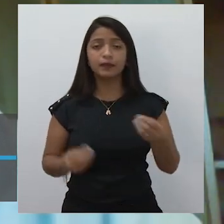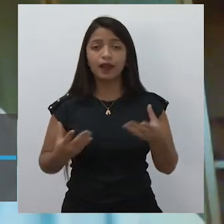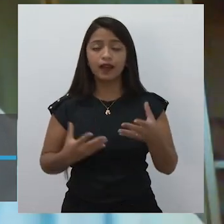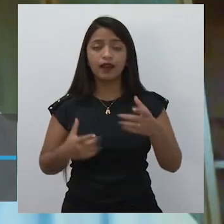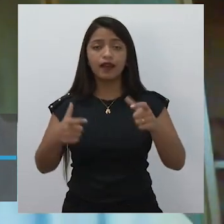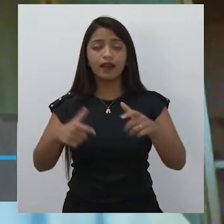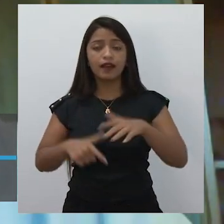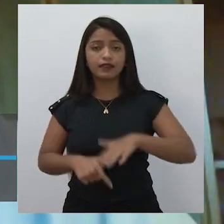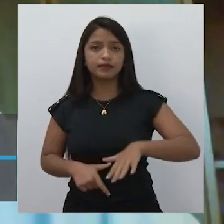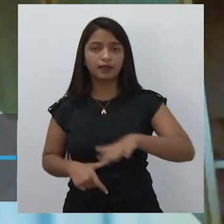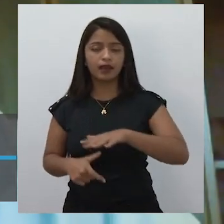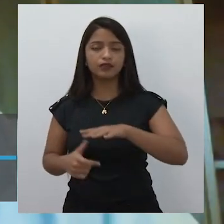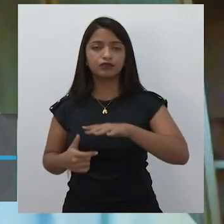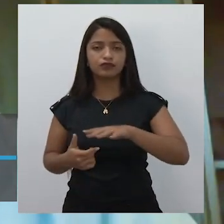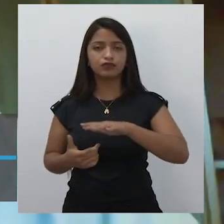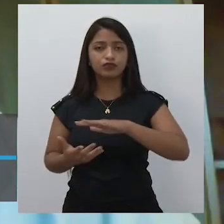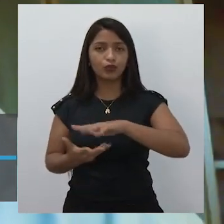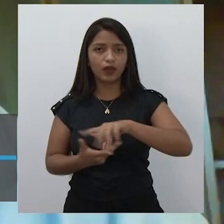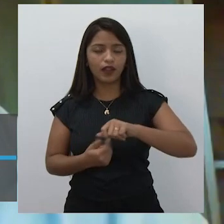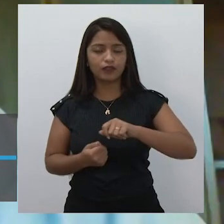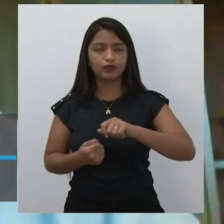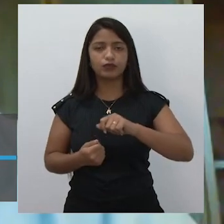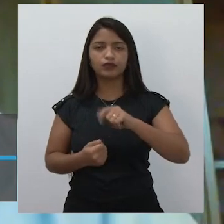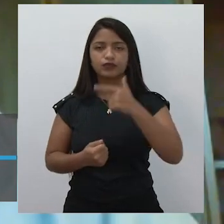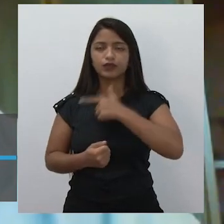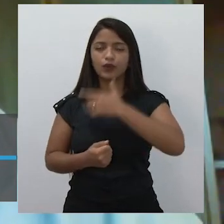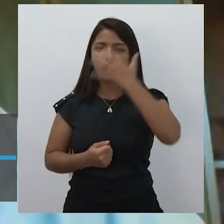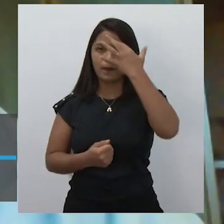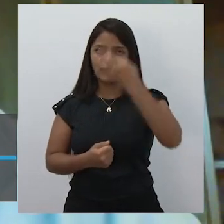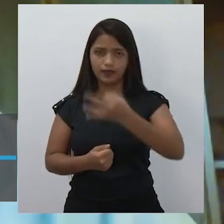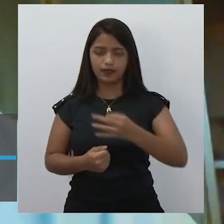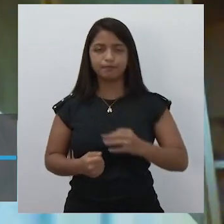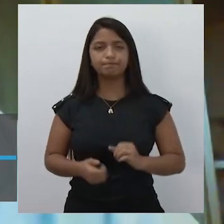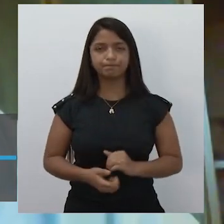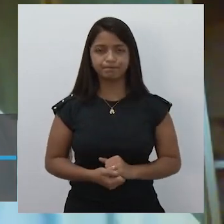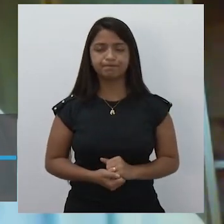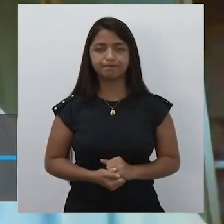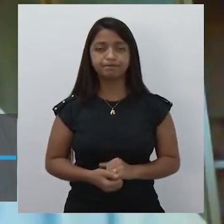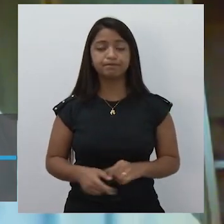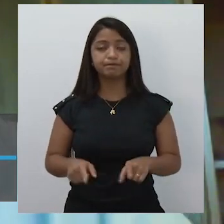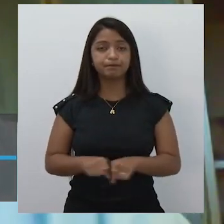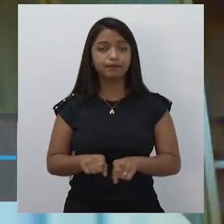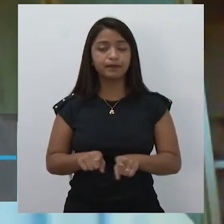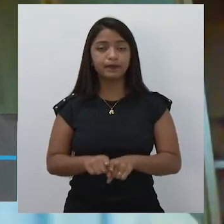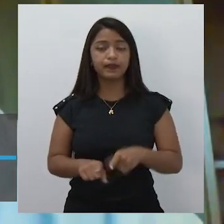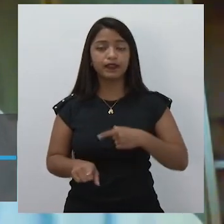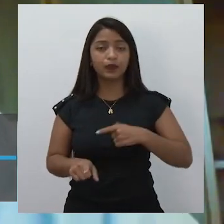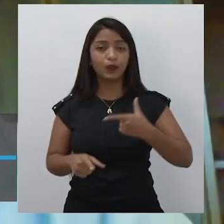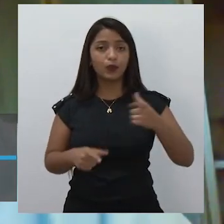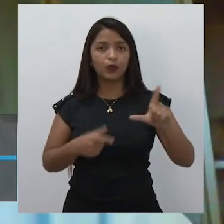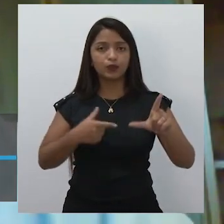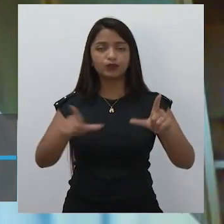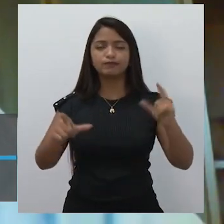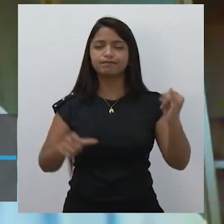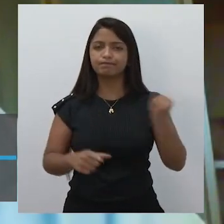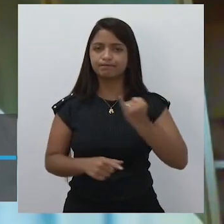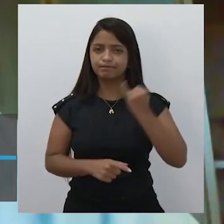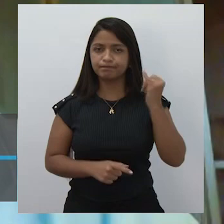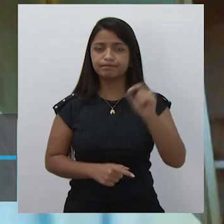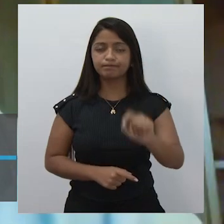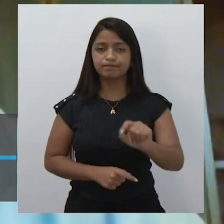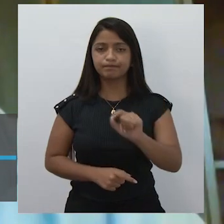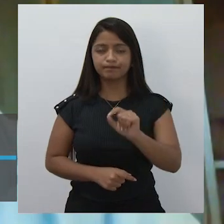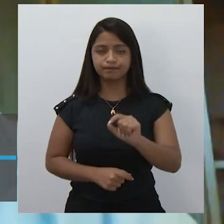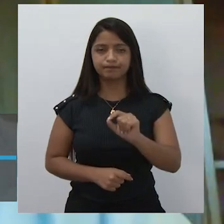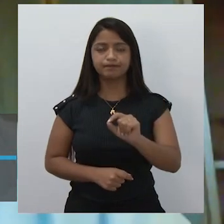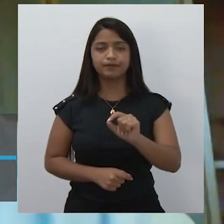como ele se manifesta no território. E outras dimensões também que a gente acha muito importante são as questões